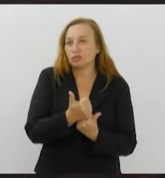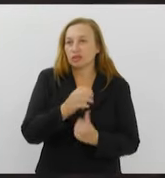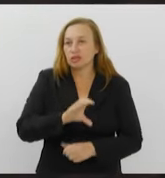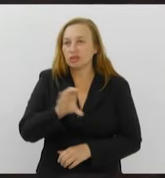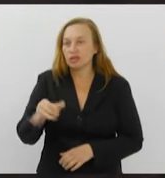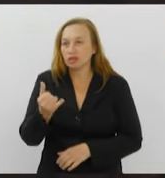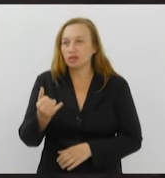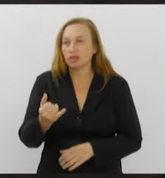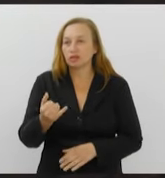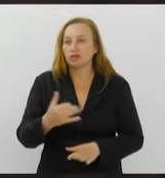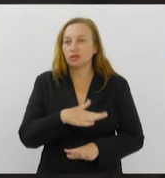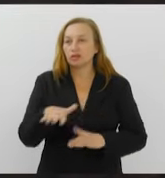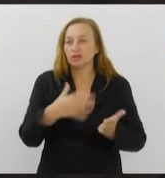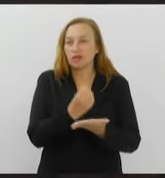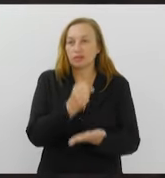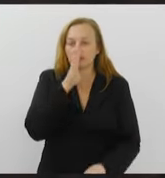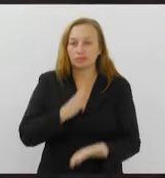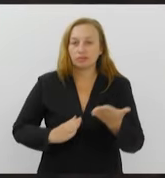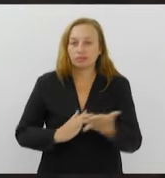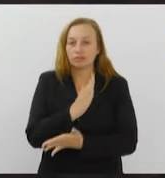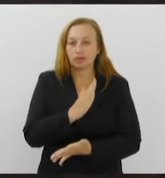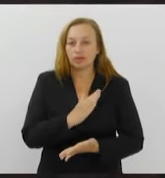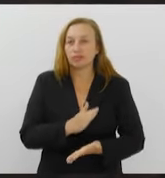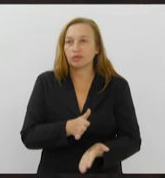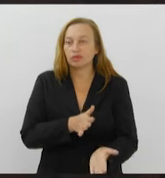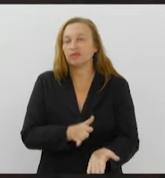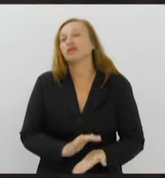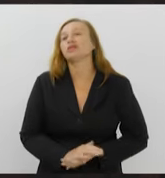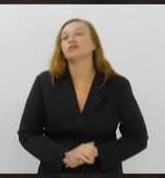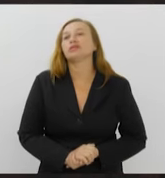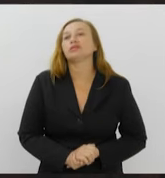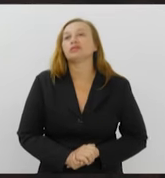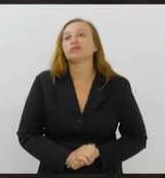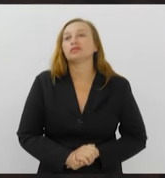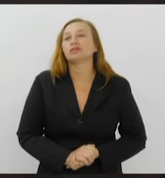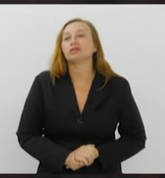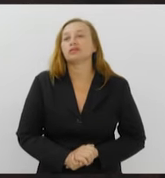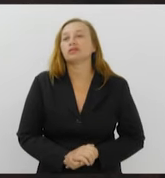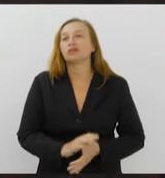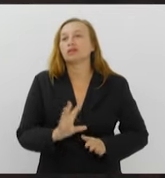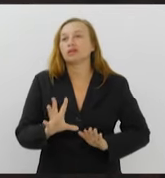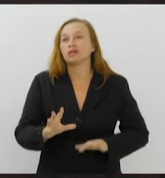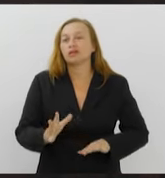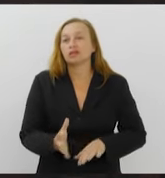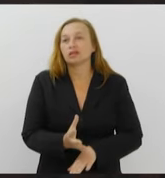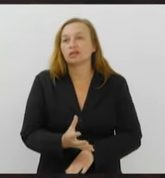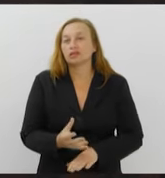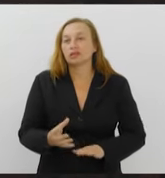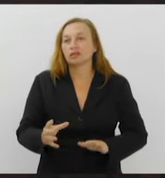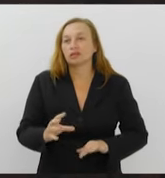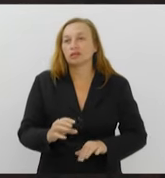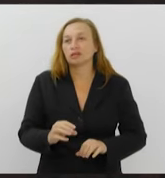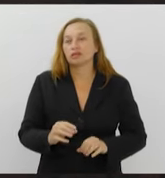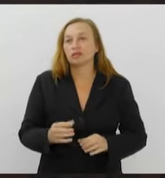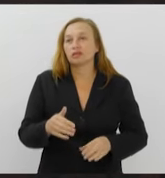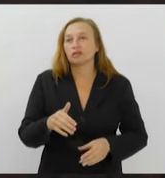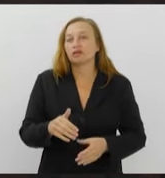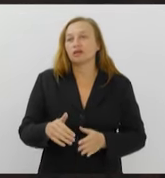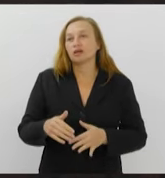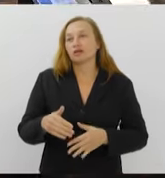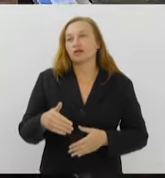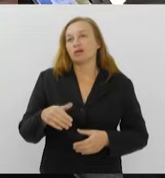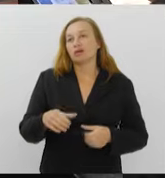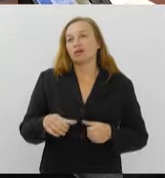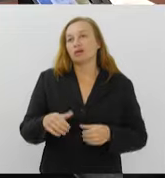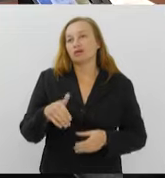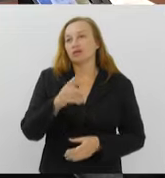CCJ, todos que aprovam permaneçam como estão, aprovado, salvo os destaques. A presidente, voto contrário da